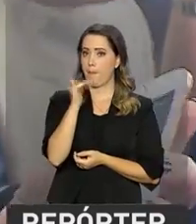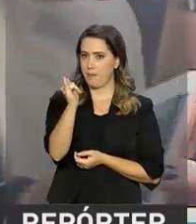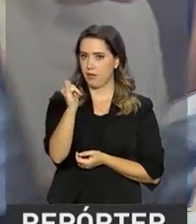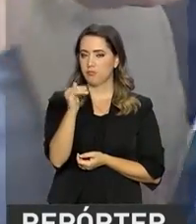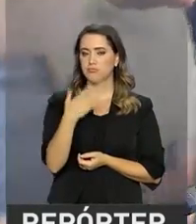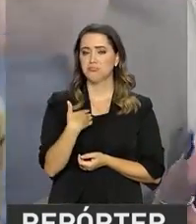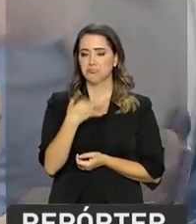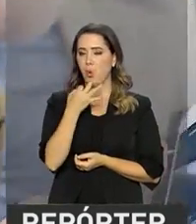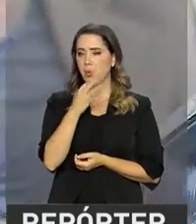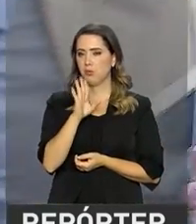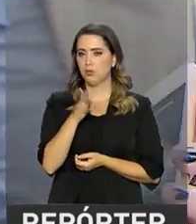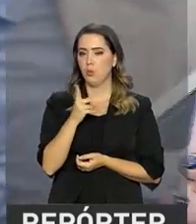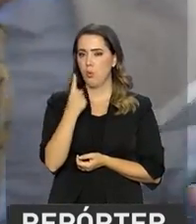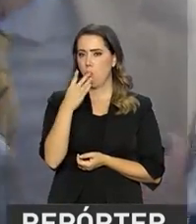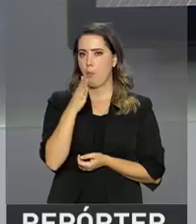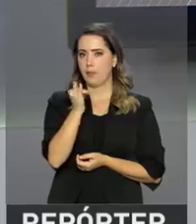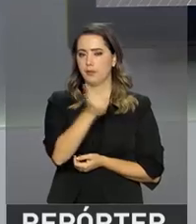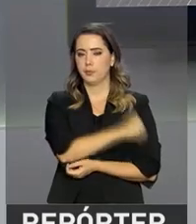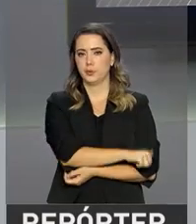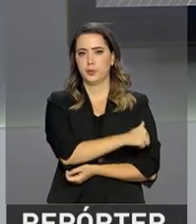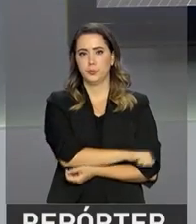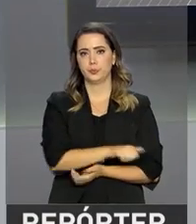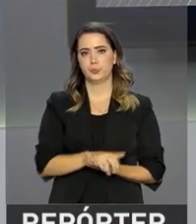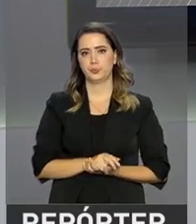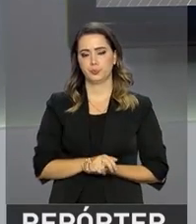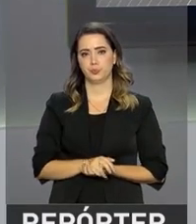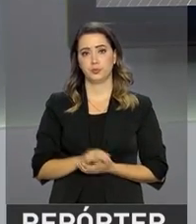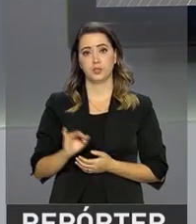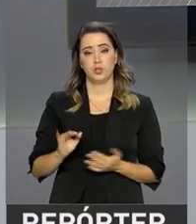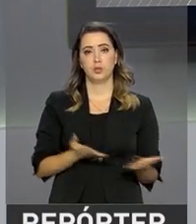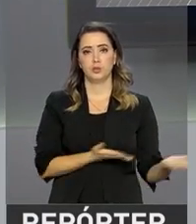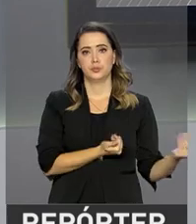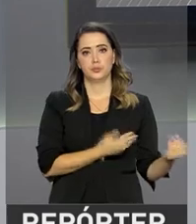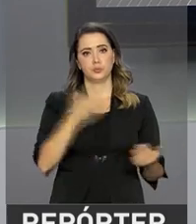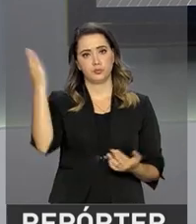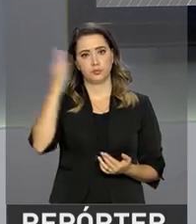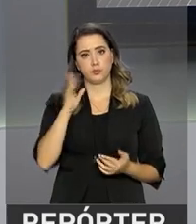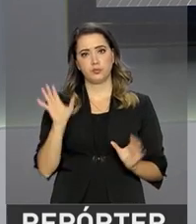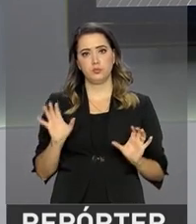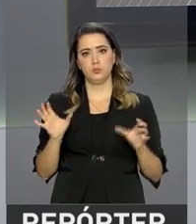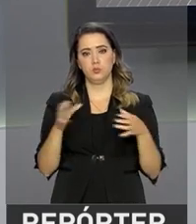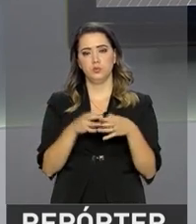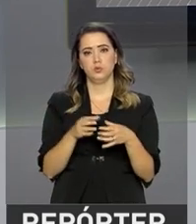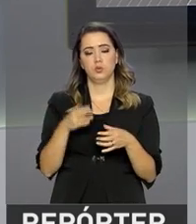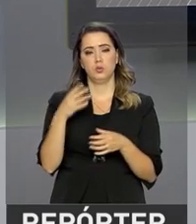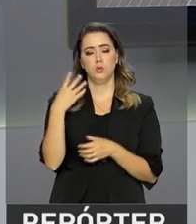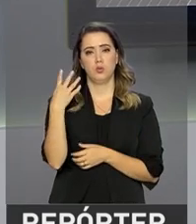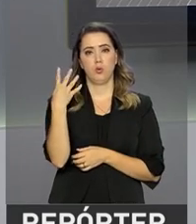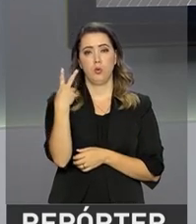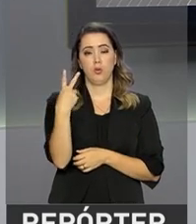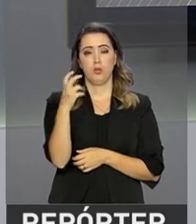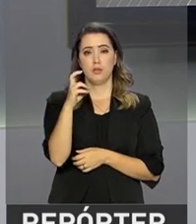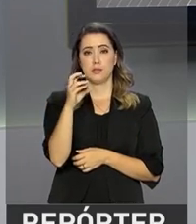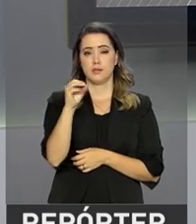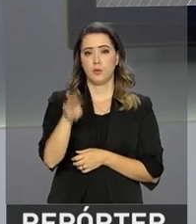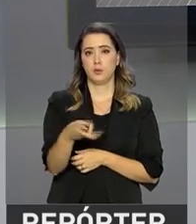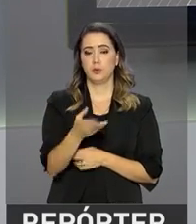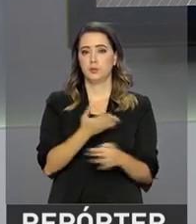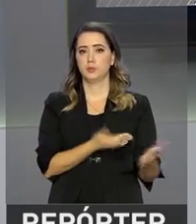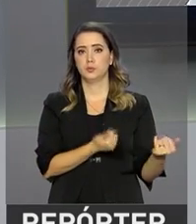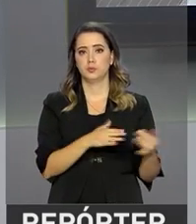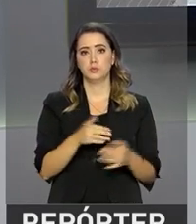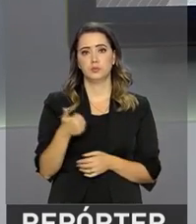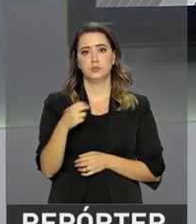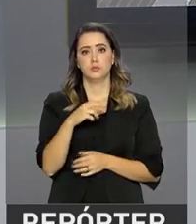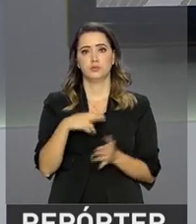lá para o rio de janeiro viu a juventude brasileira é formada por mais de 50 milhões de brasileiros com